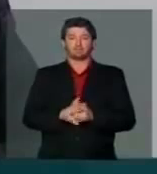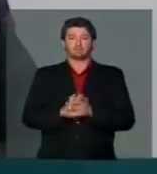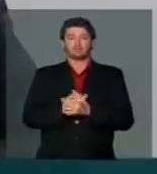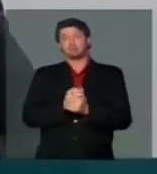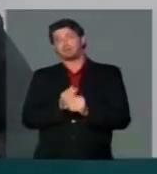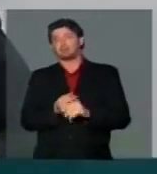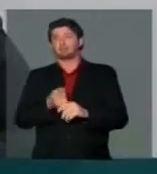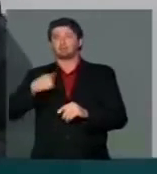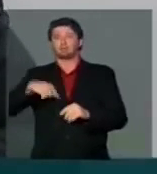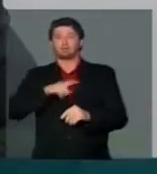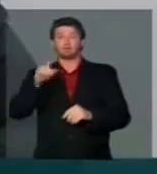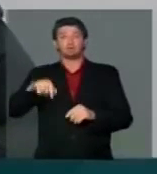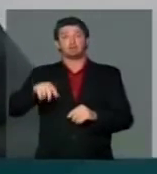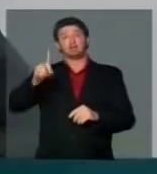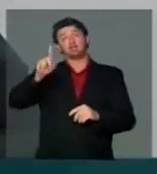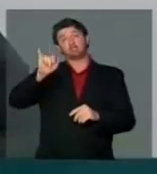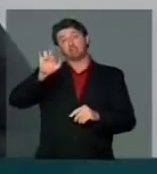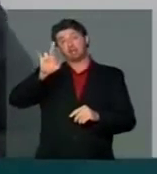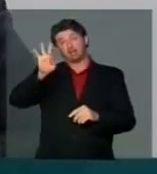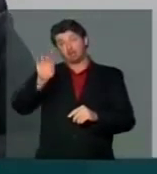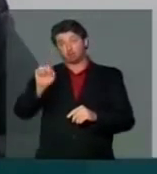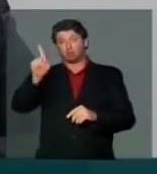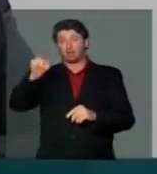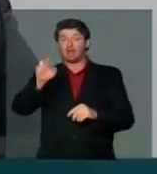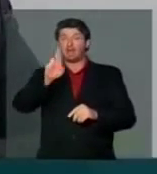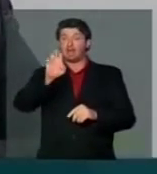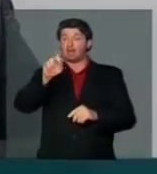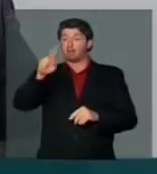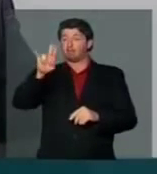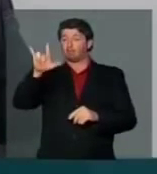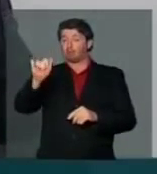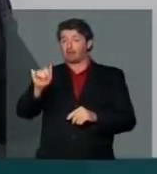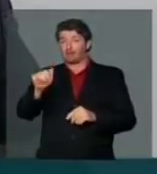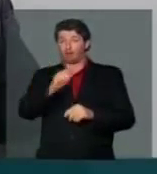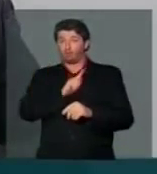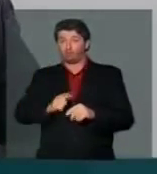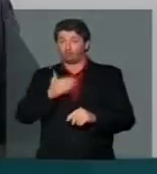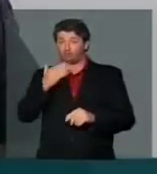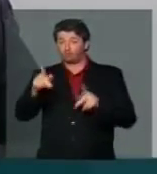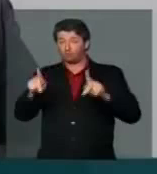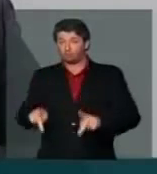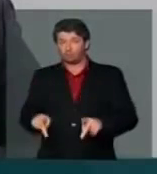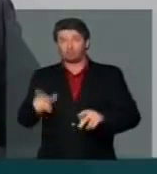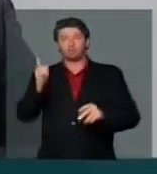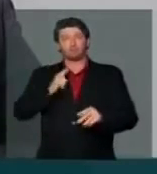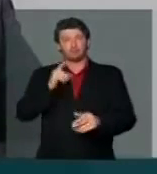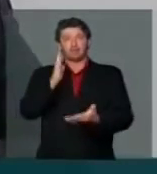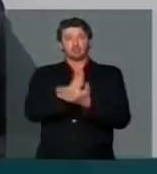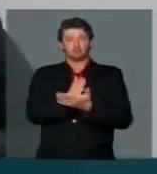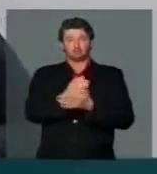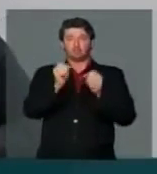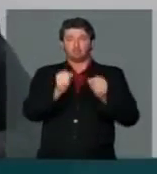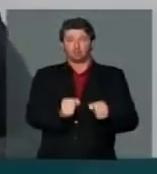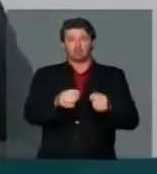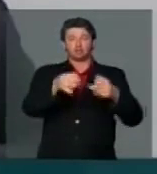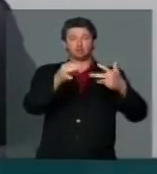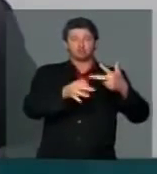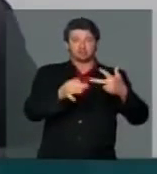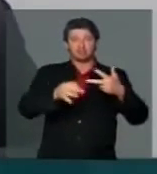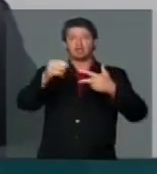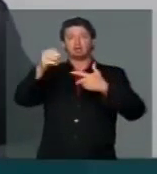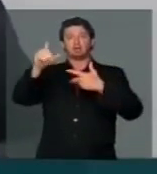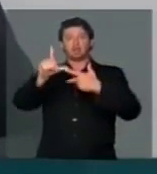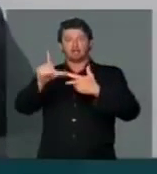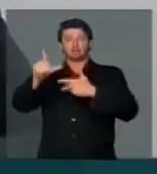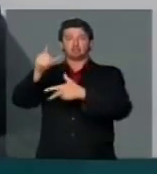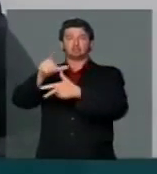um Estado de Direito, uma república, há uma divisão de poderes. Se existem